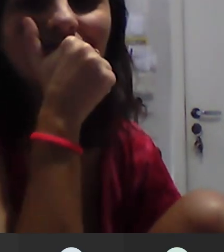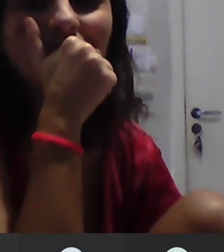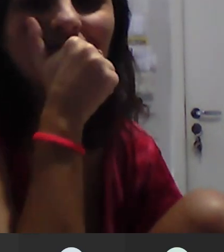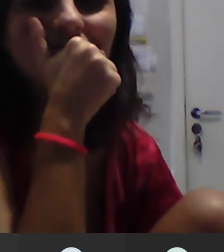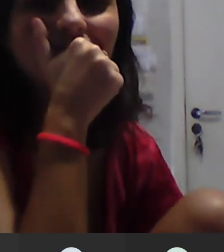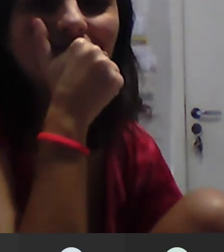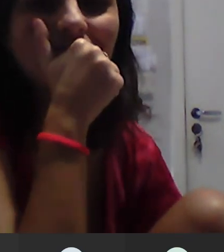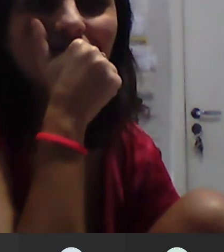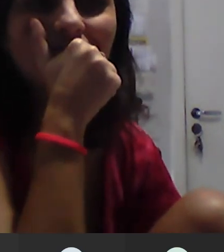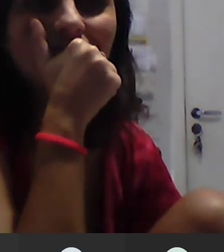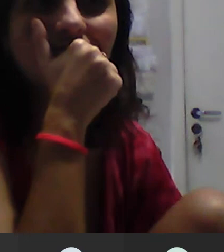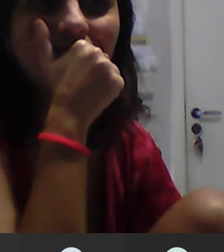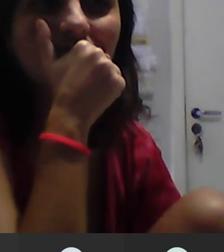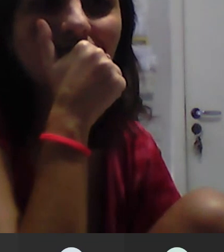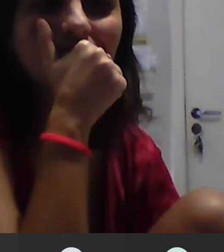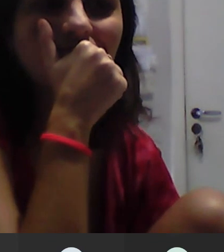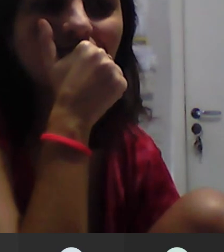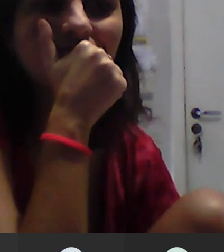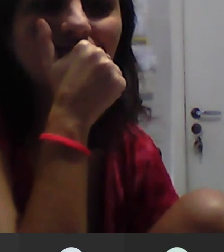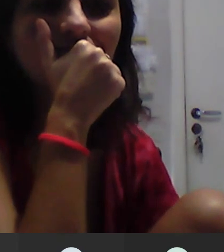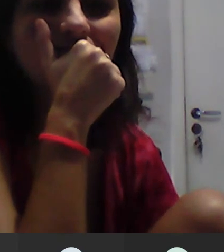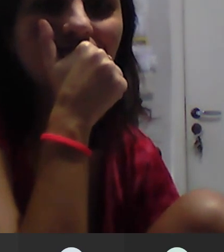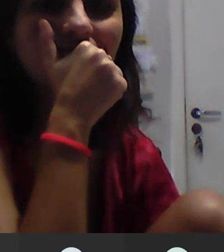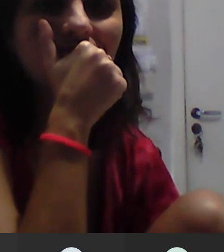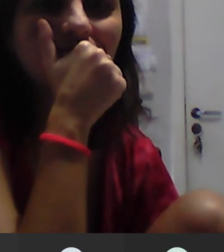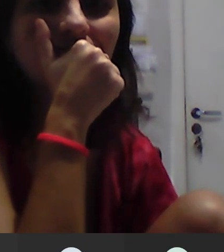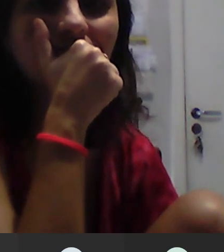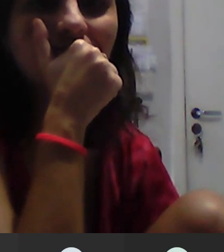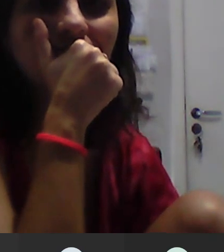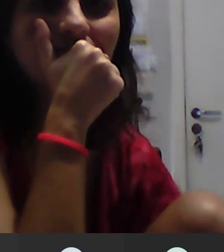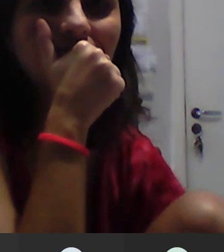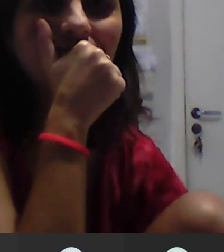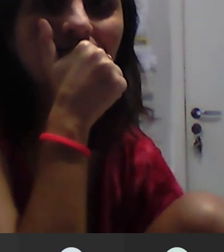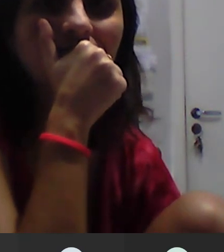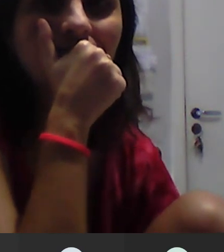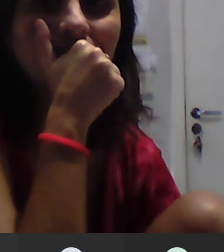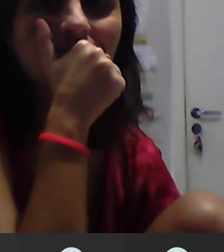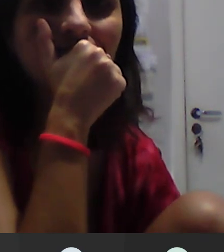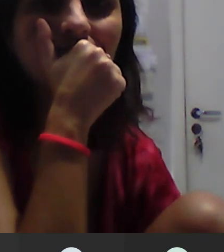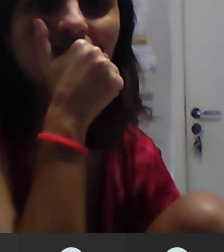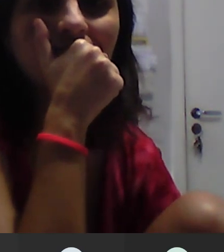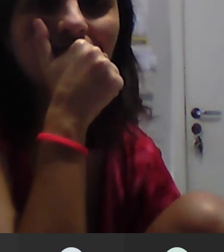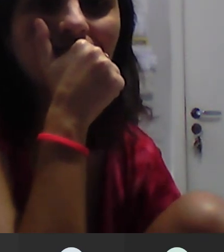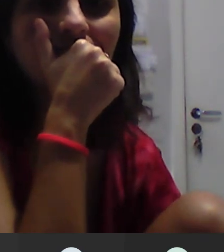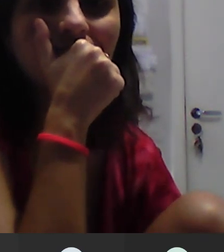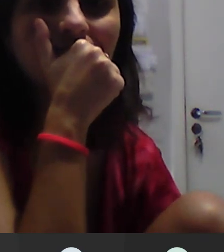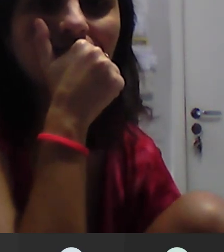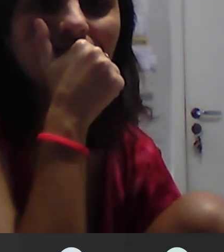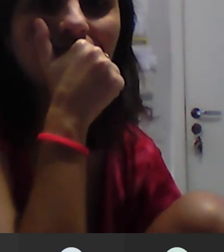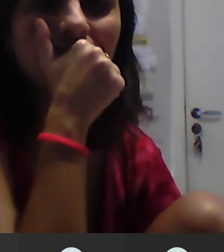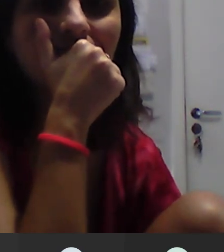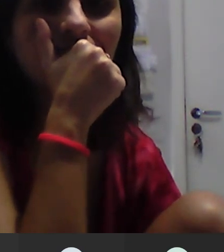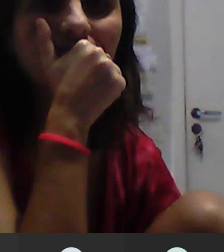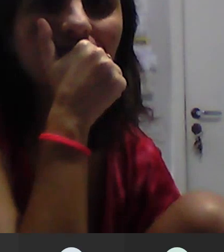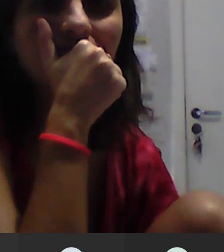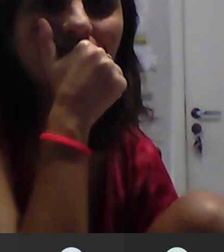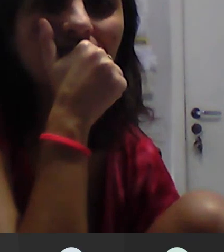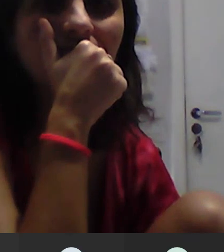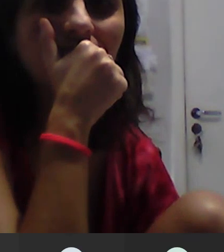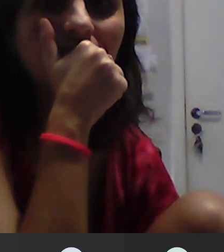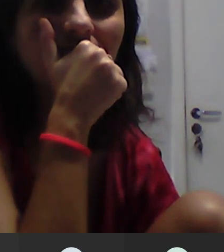seria interessante nós estarmos substituindo, né, o tipo de óleo que a gente estaria usando para evitar